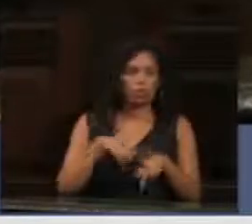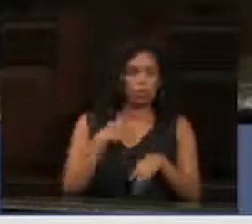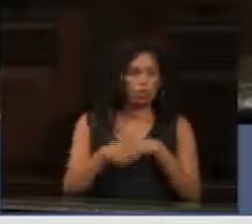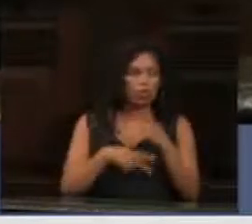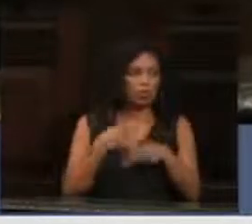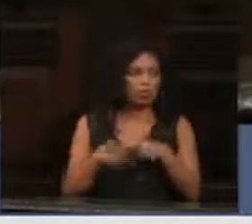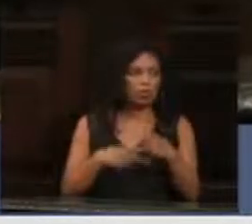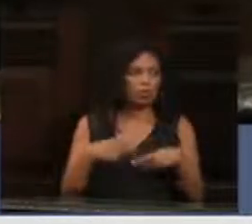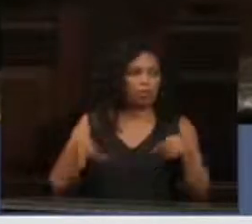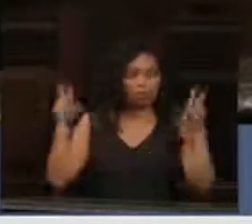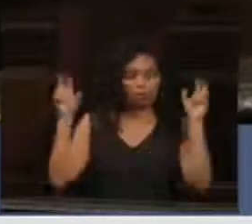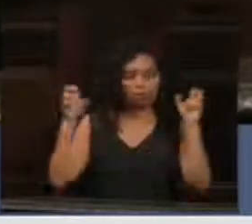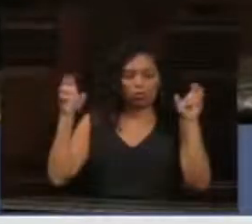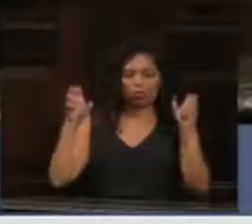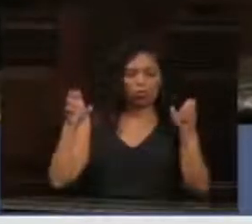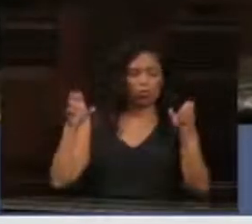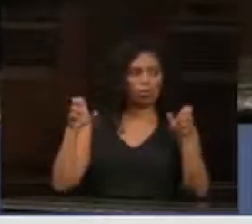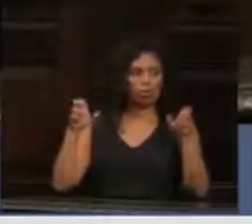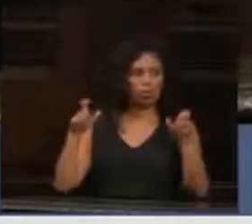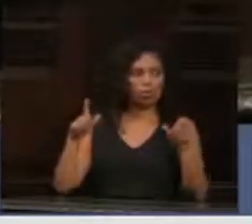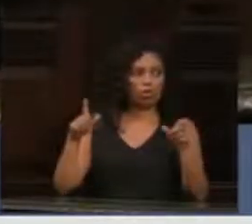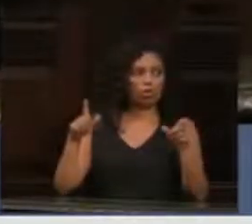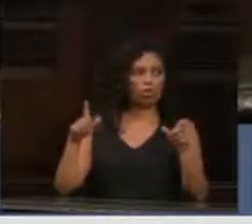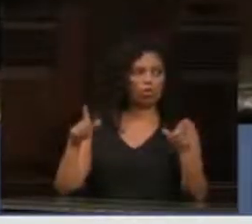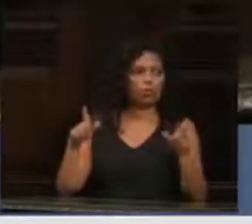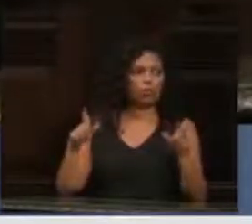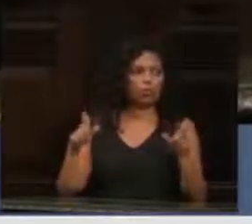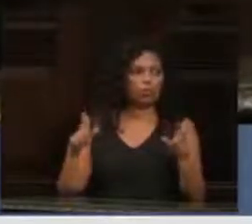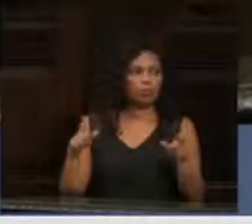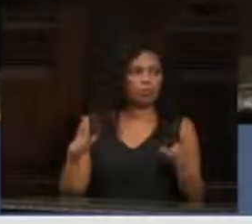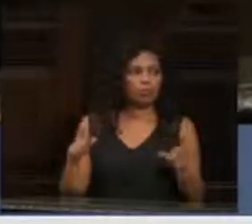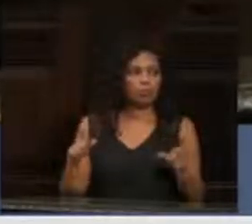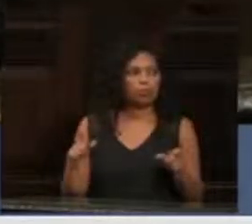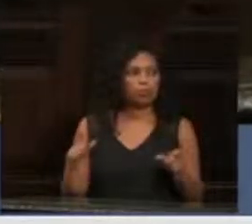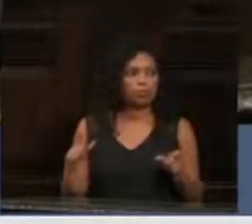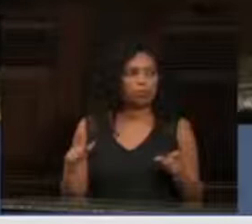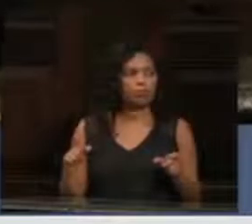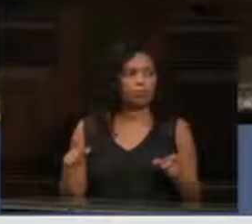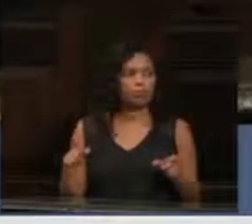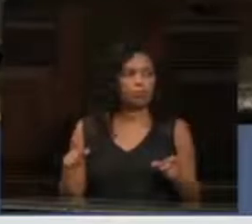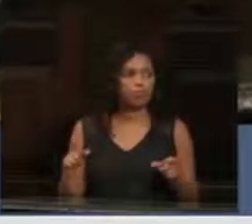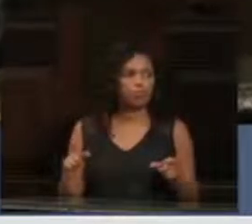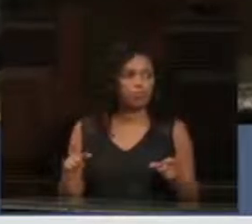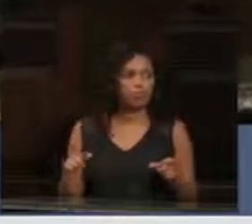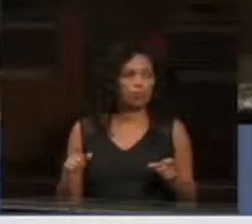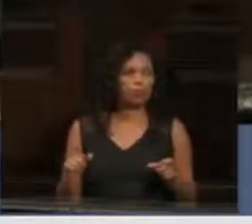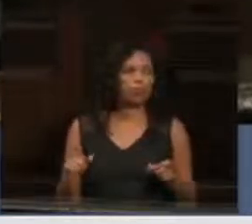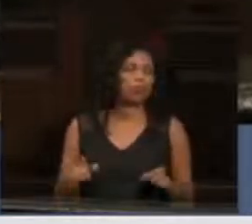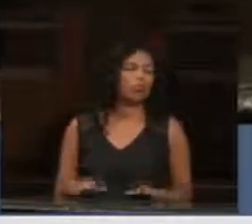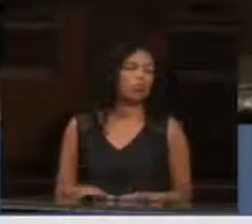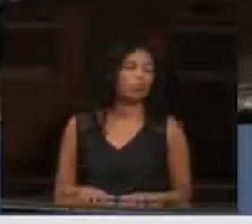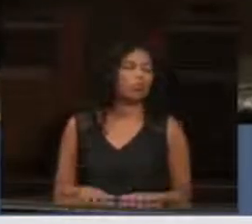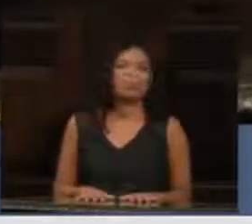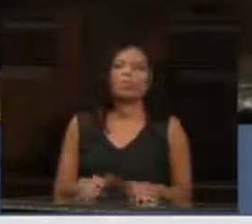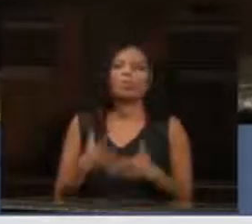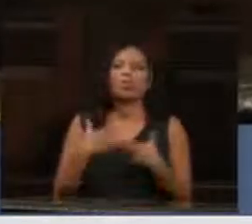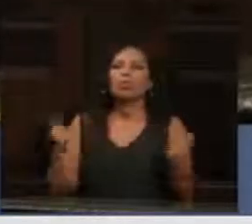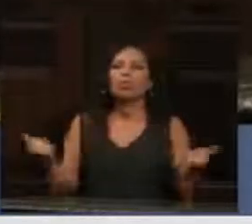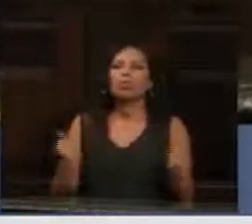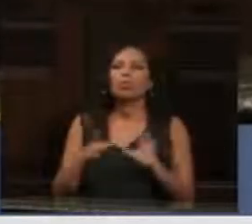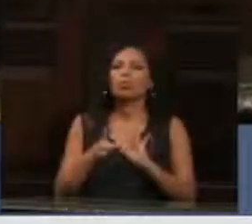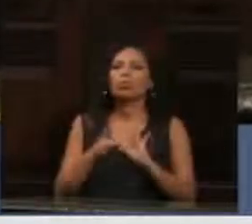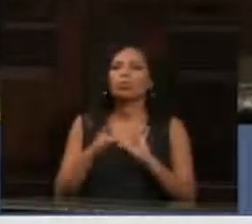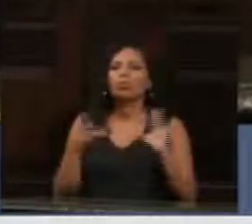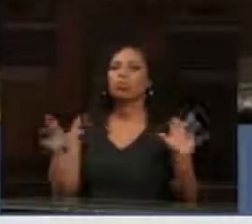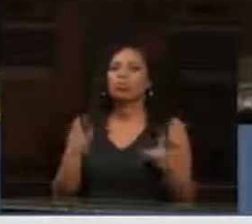temas centrais a governança da região metropolitana. Veja, presidente Wander, essas coisas não são aleatórias, não são meras coincidências,